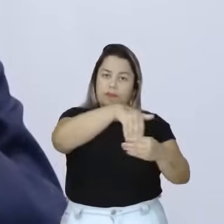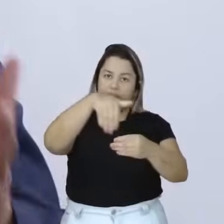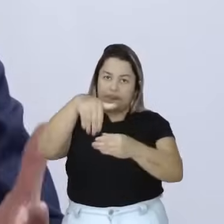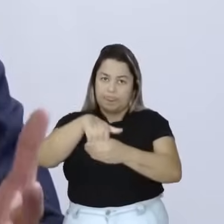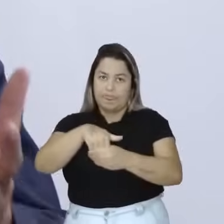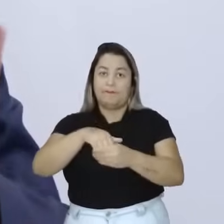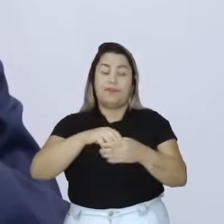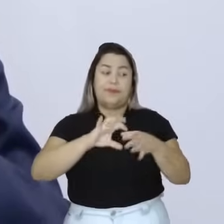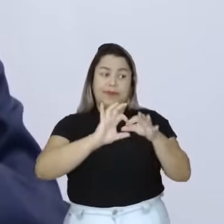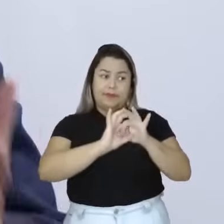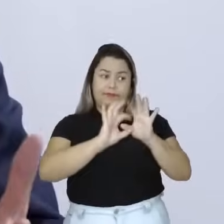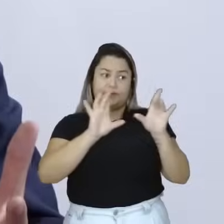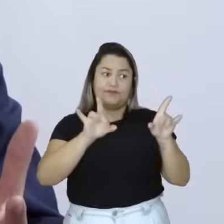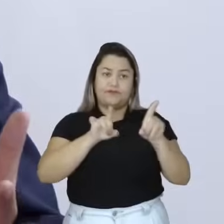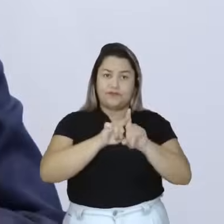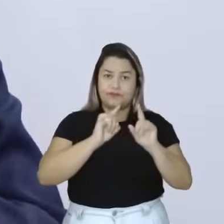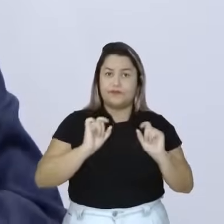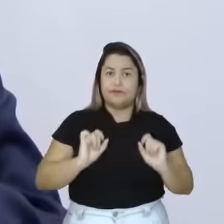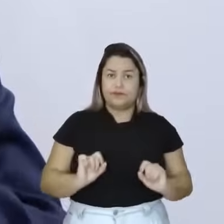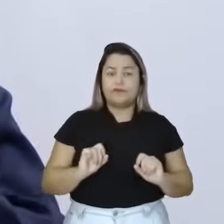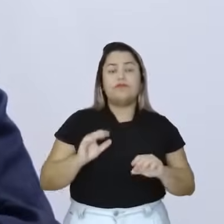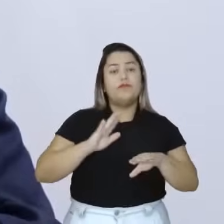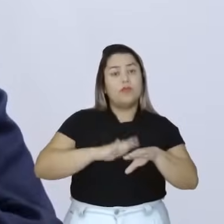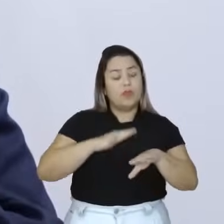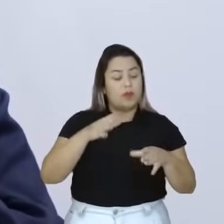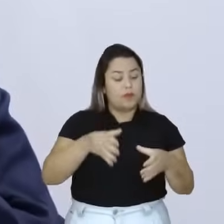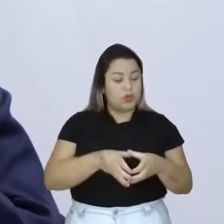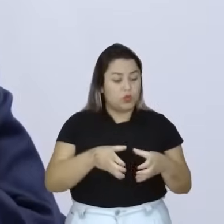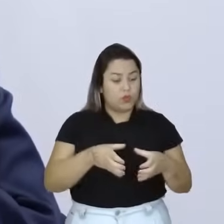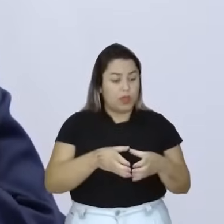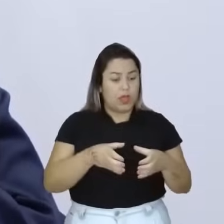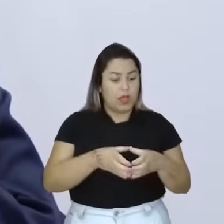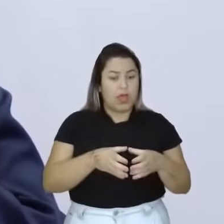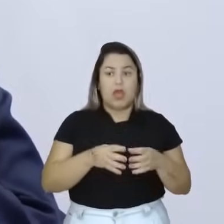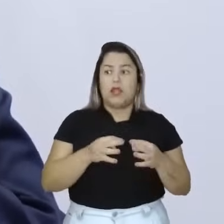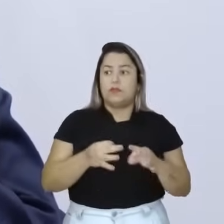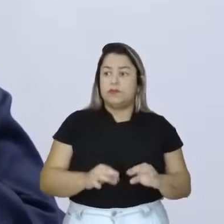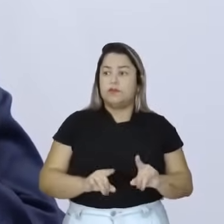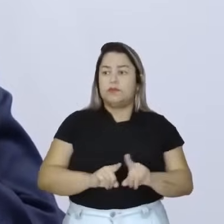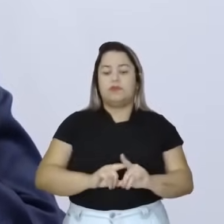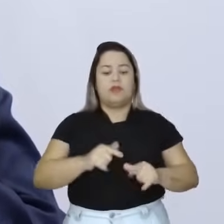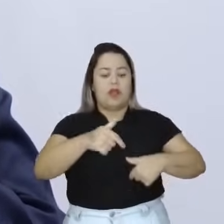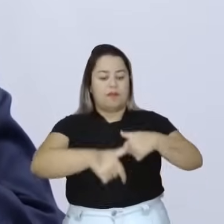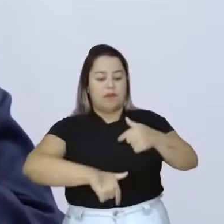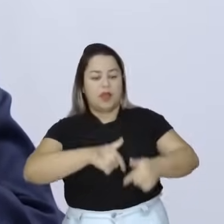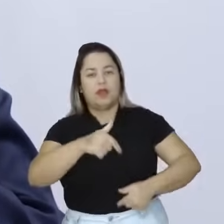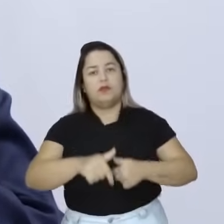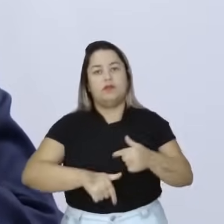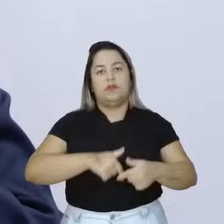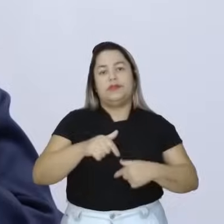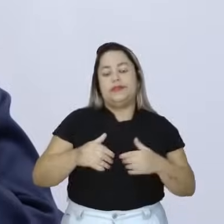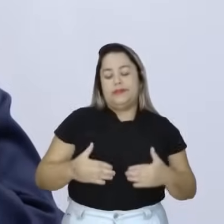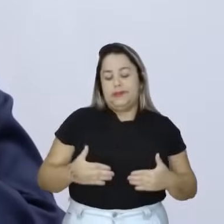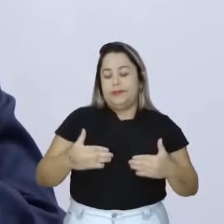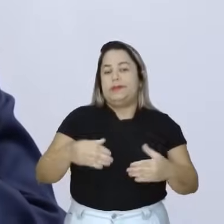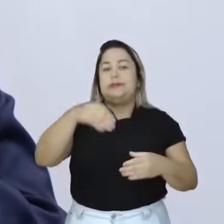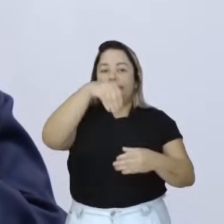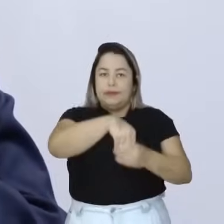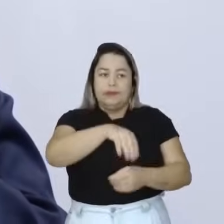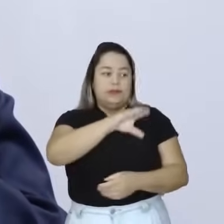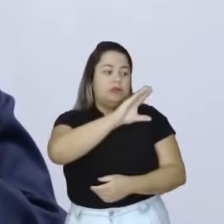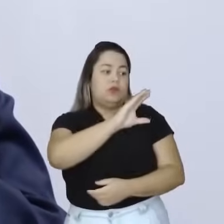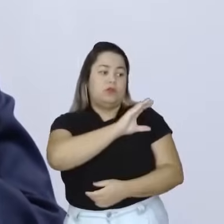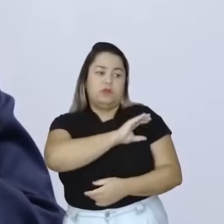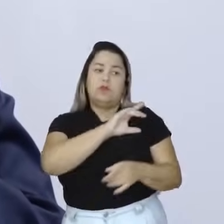e deliberado nas urnas, mais uma equipe técnica que trabalhou de forma interministerial, coordenado a